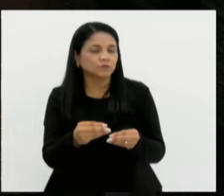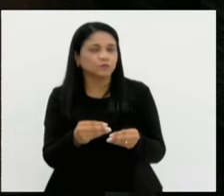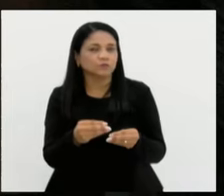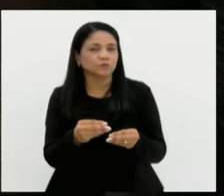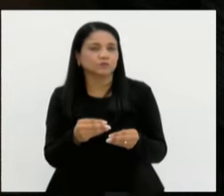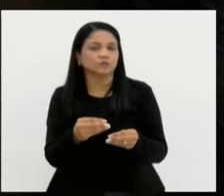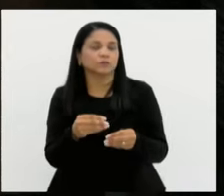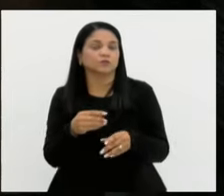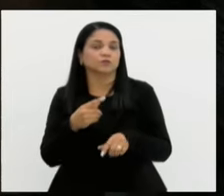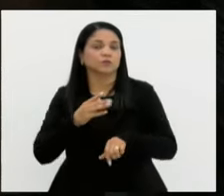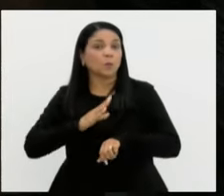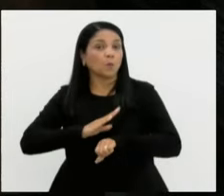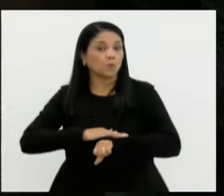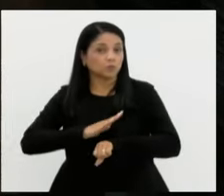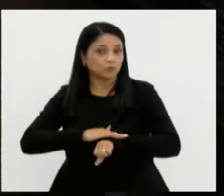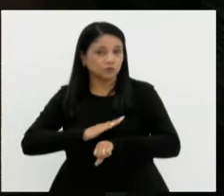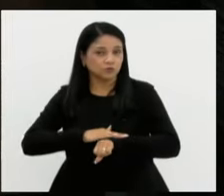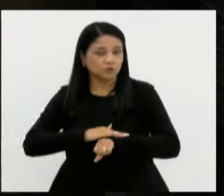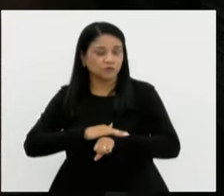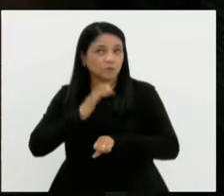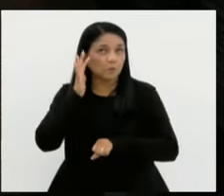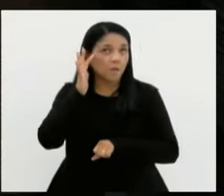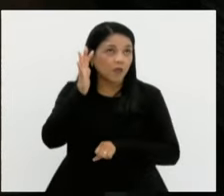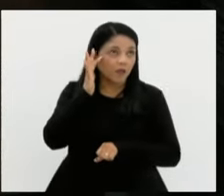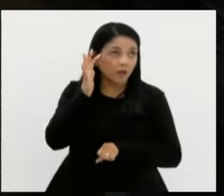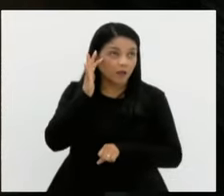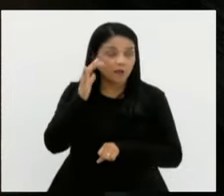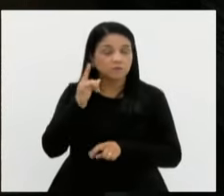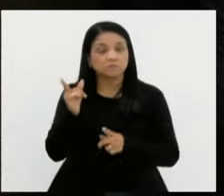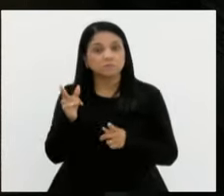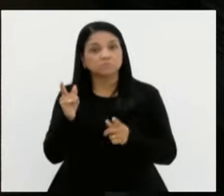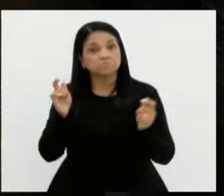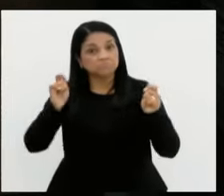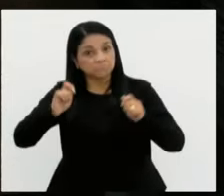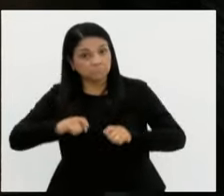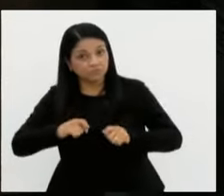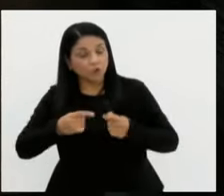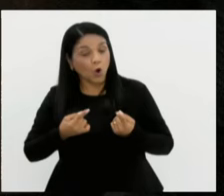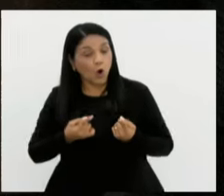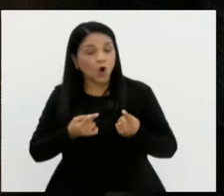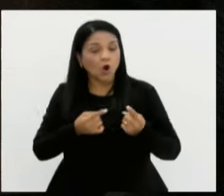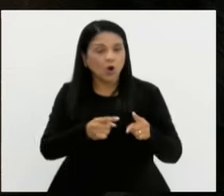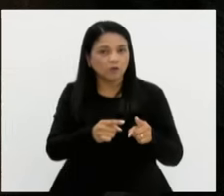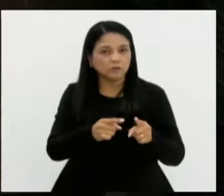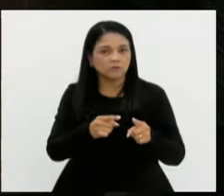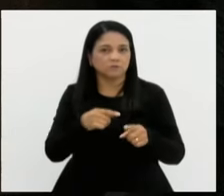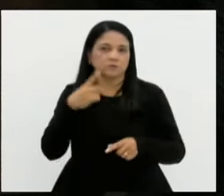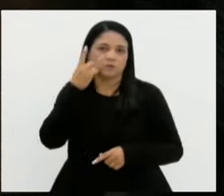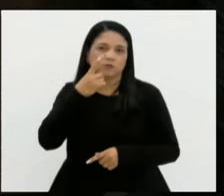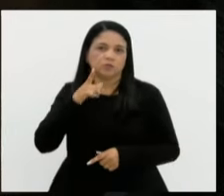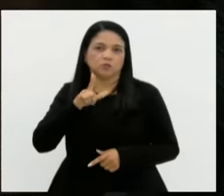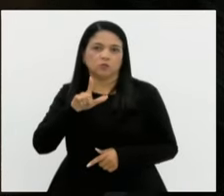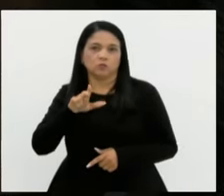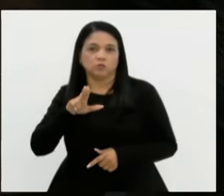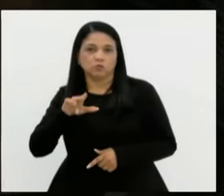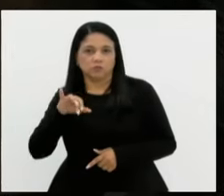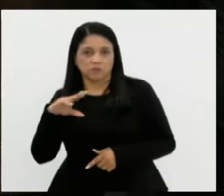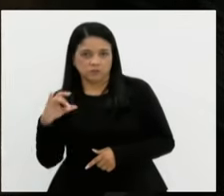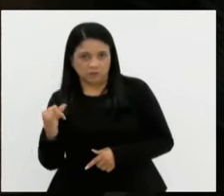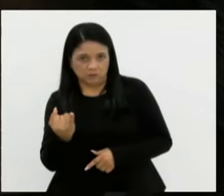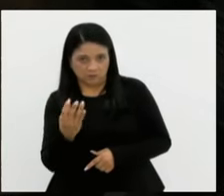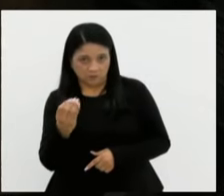imagináveis e inimagináveis para ir, nesse momento, contra a deputada Lucinha. Mas o meu voto não lhe dá